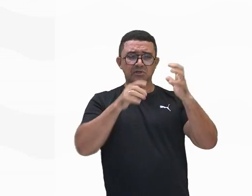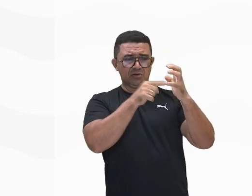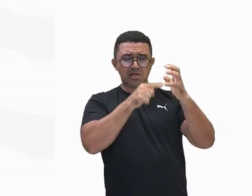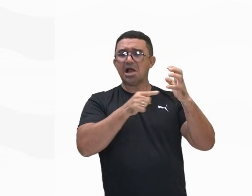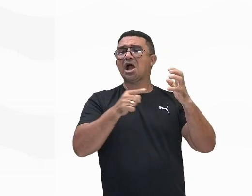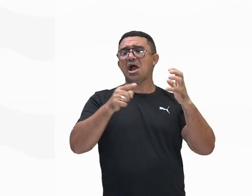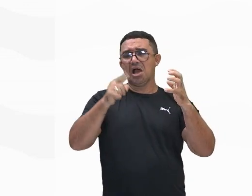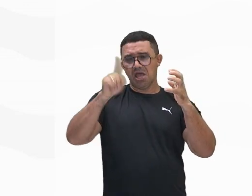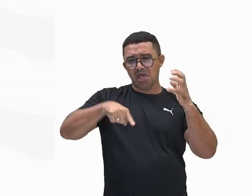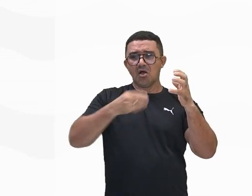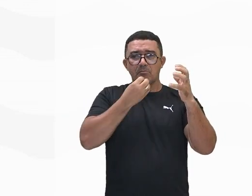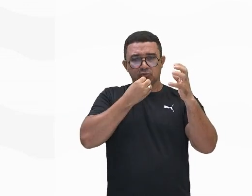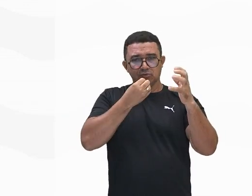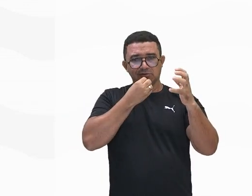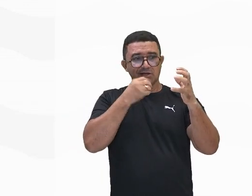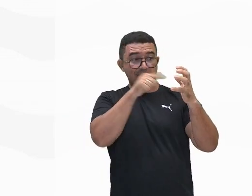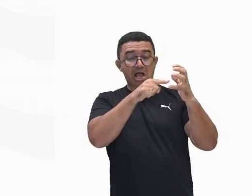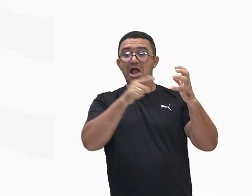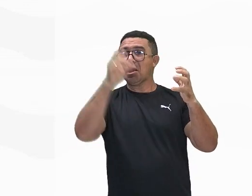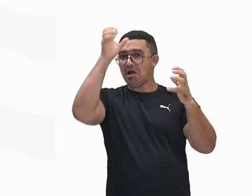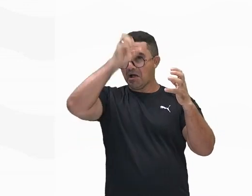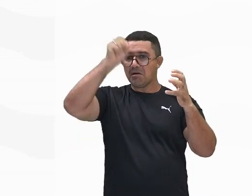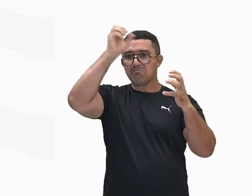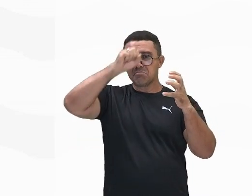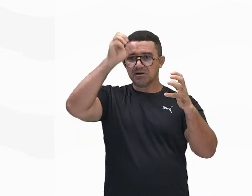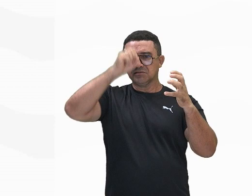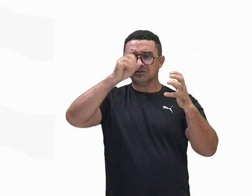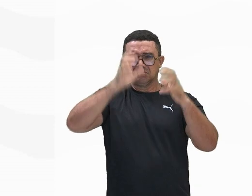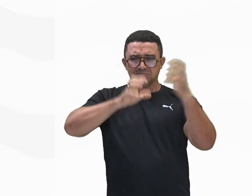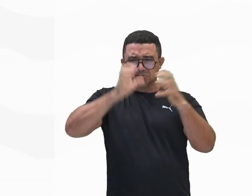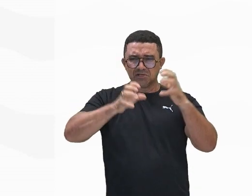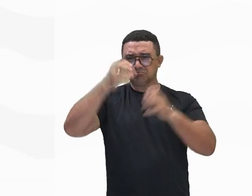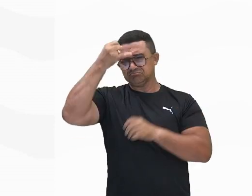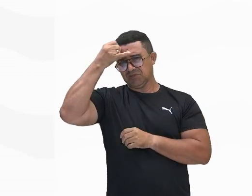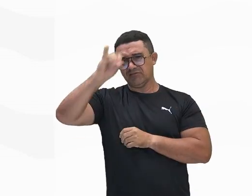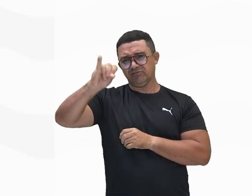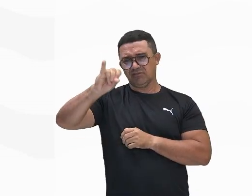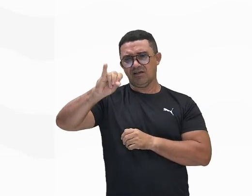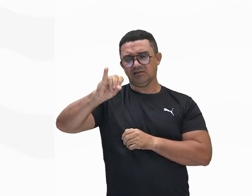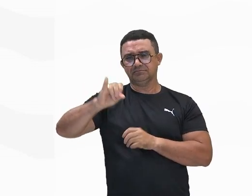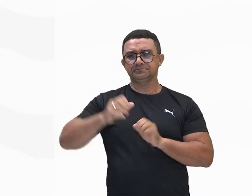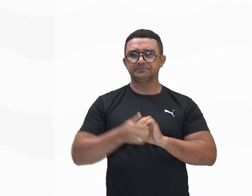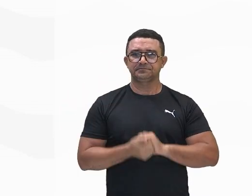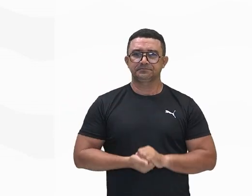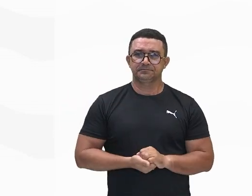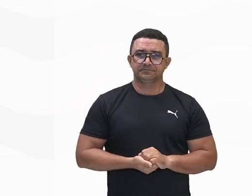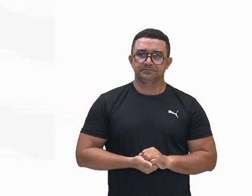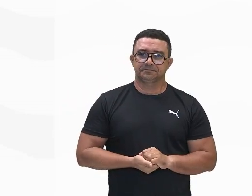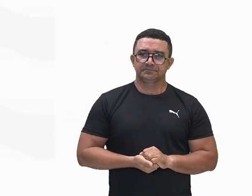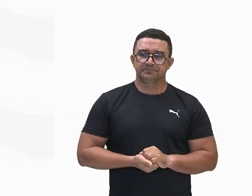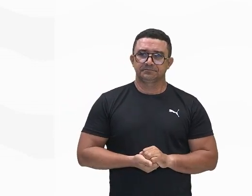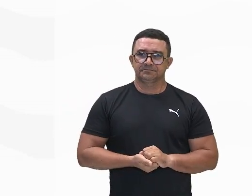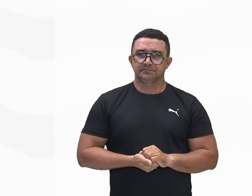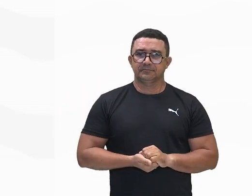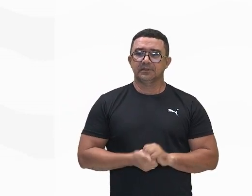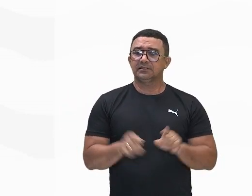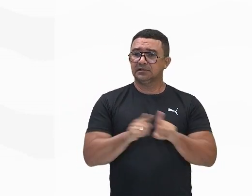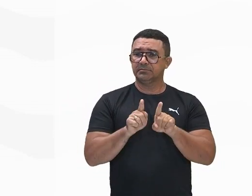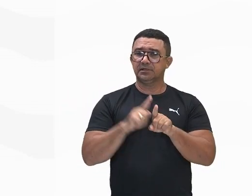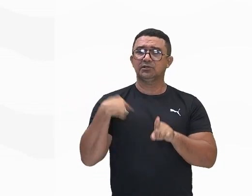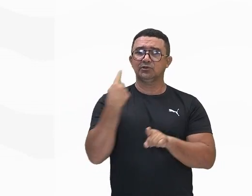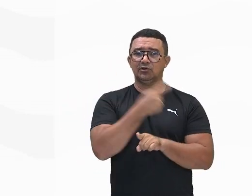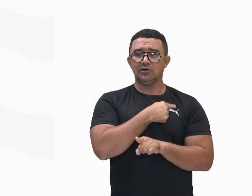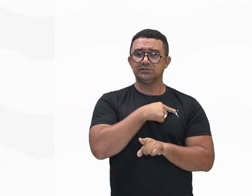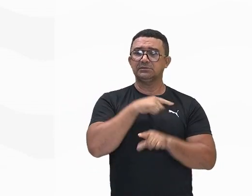de crescimento e aprendizado mútuo, tá? E aí, turma, a gente precisa falar também de igualdade